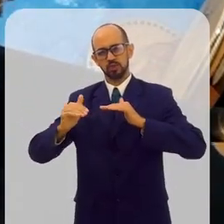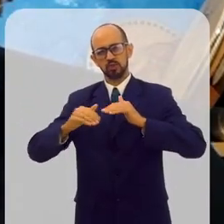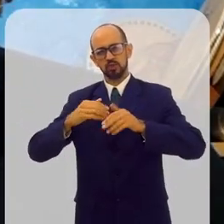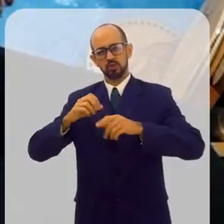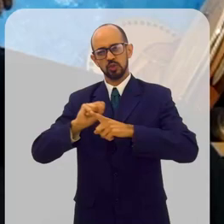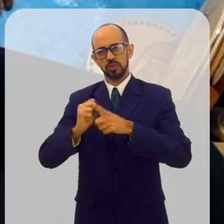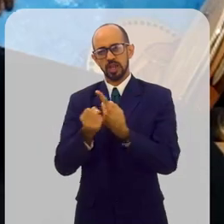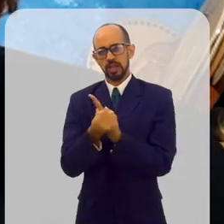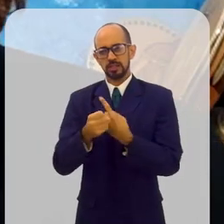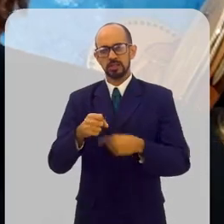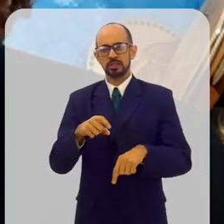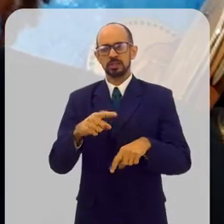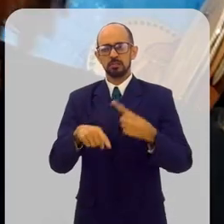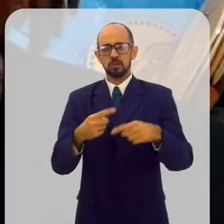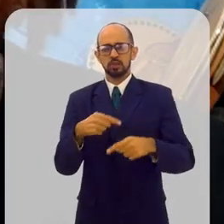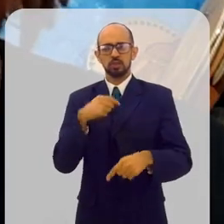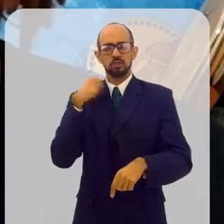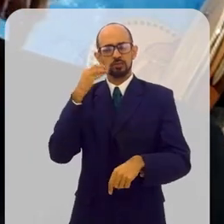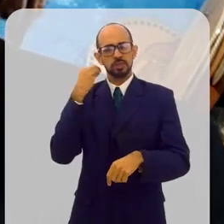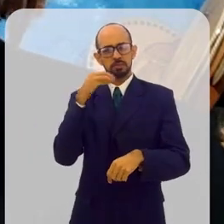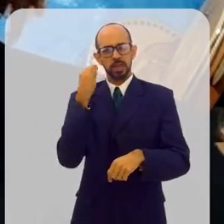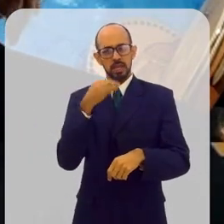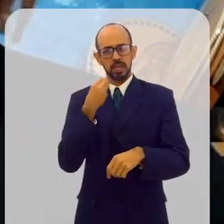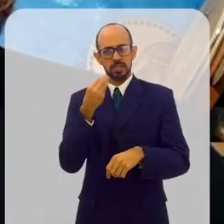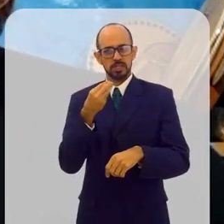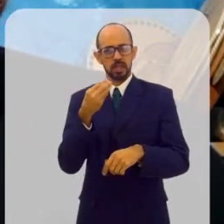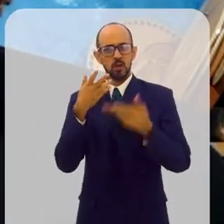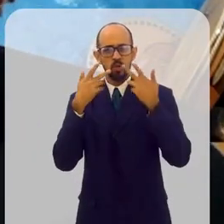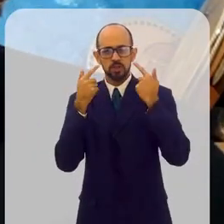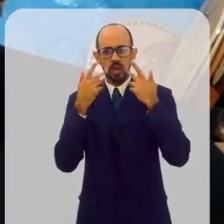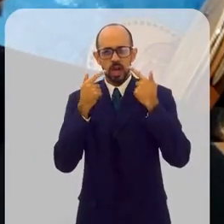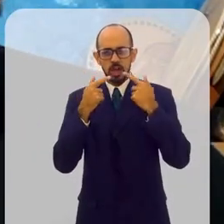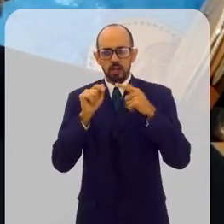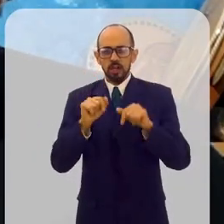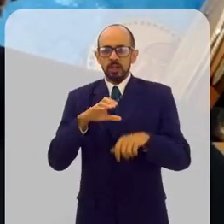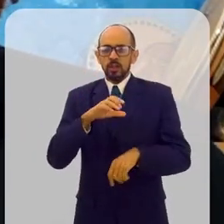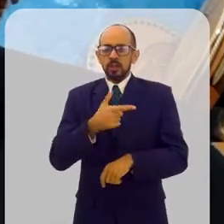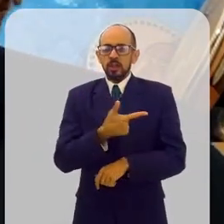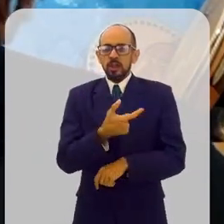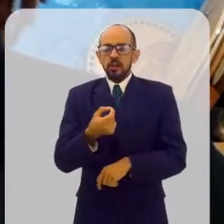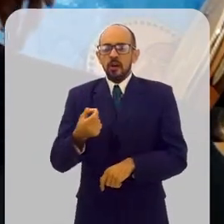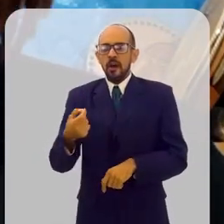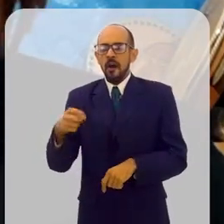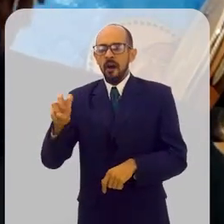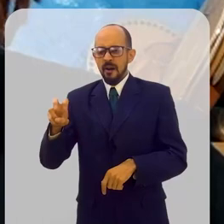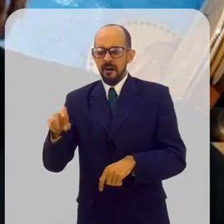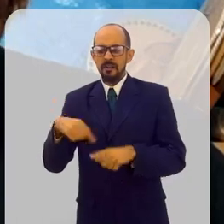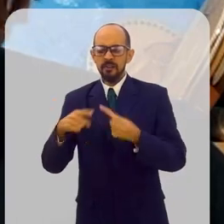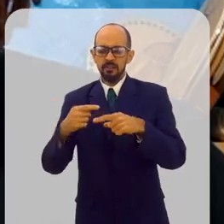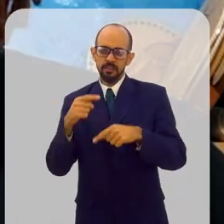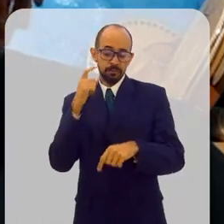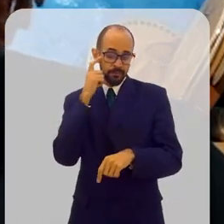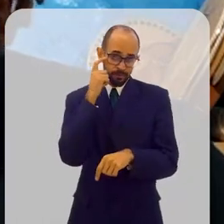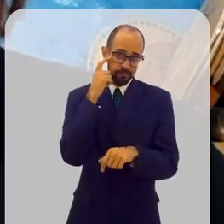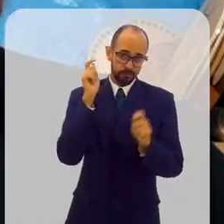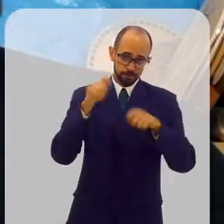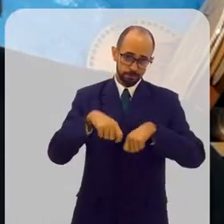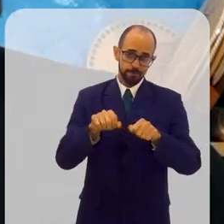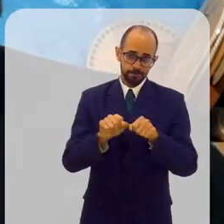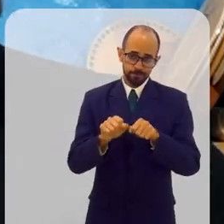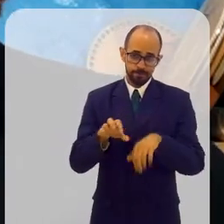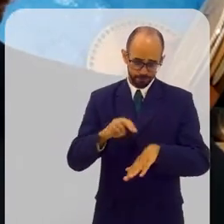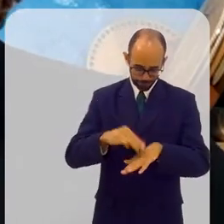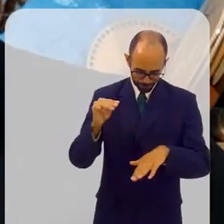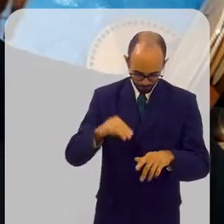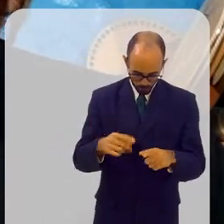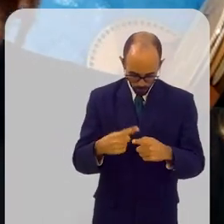e aí eu tive acesso a uma experiência de uma peça que o MST montou em 2005. Aí eu falei, cara, se eu fosse fazer um mestrado, eu faria sobre isso